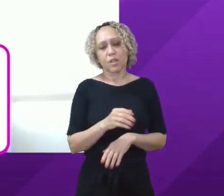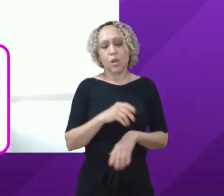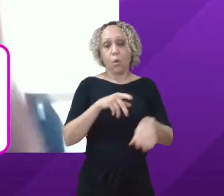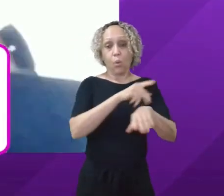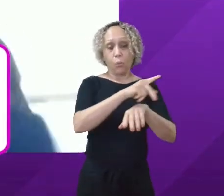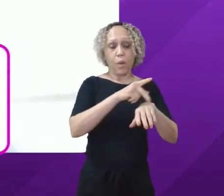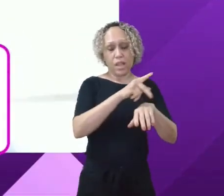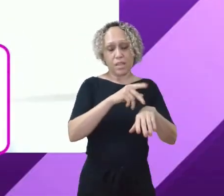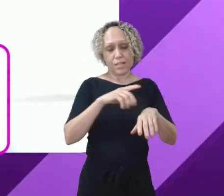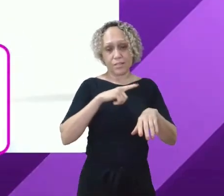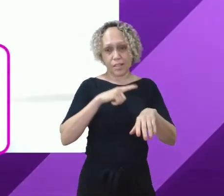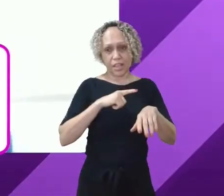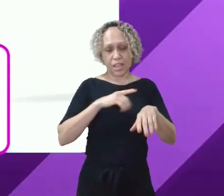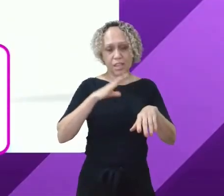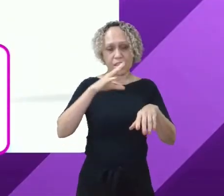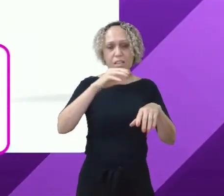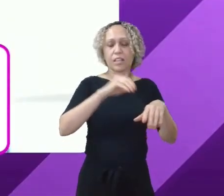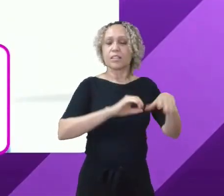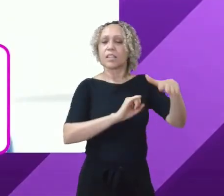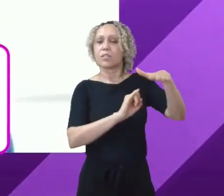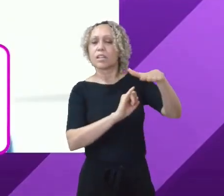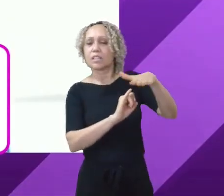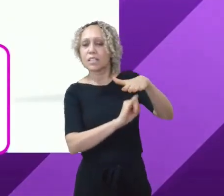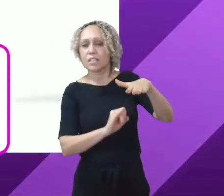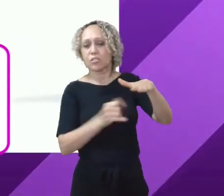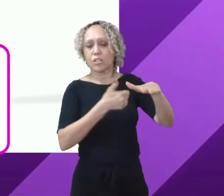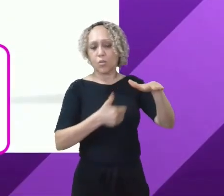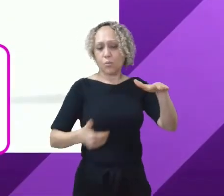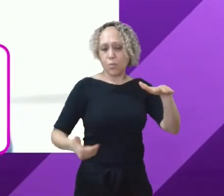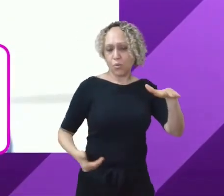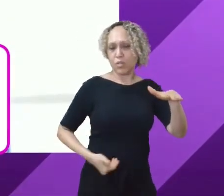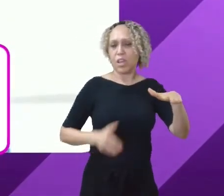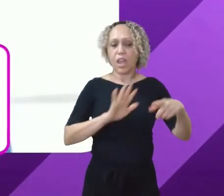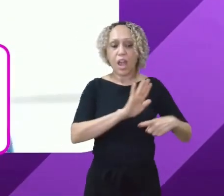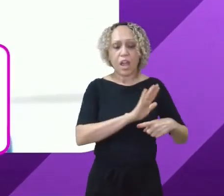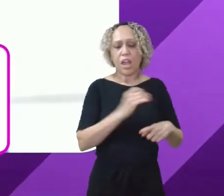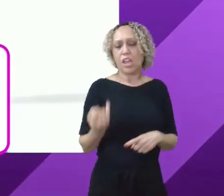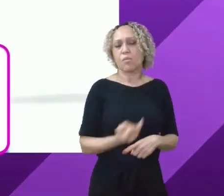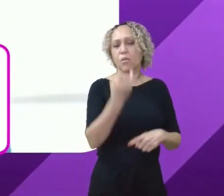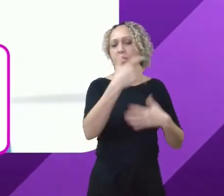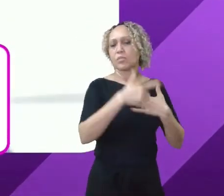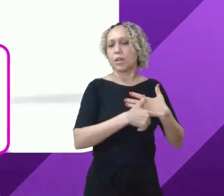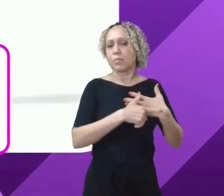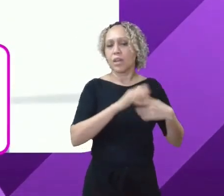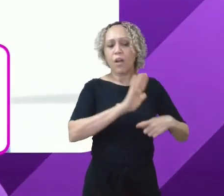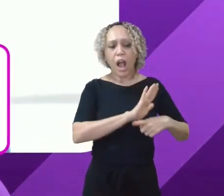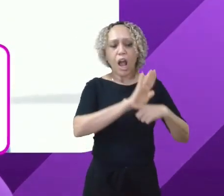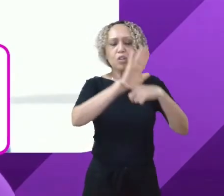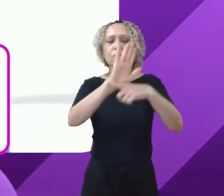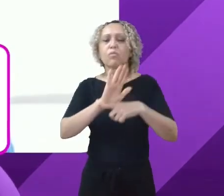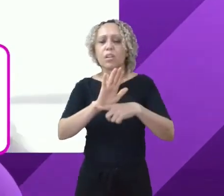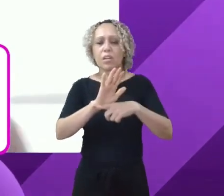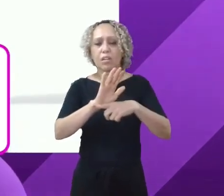muito importante, porque ele ajuda a reduzir o nível das